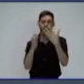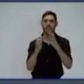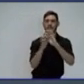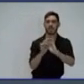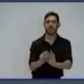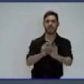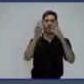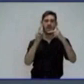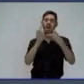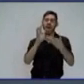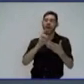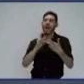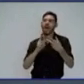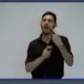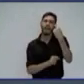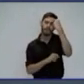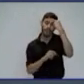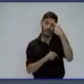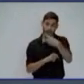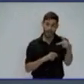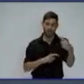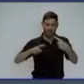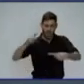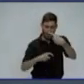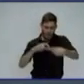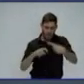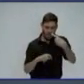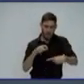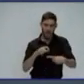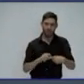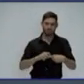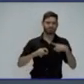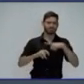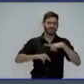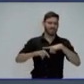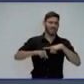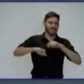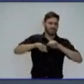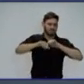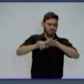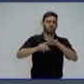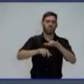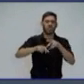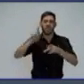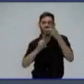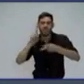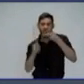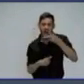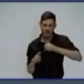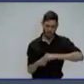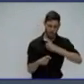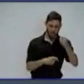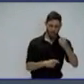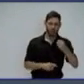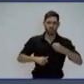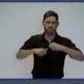seus argumentos. Quando esse debate é contaminado por discursos de ódio, campanhas